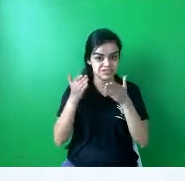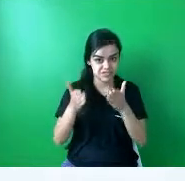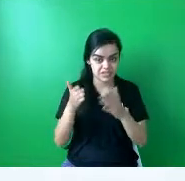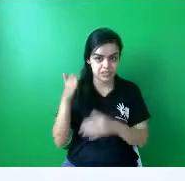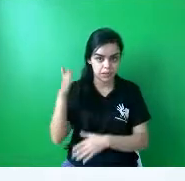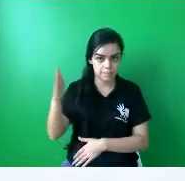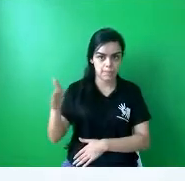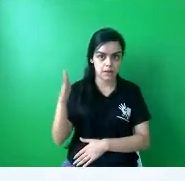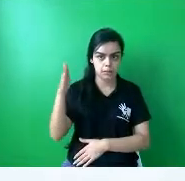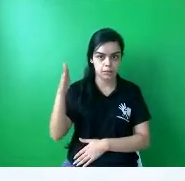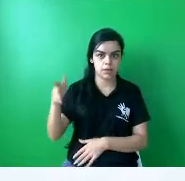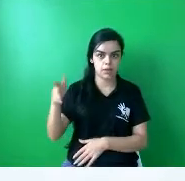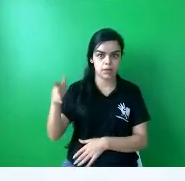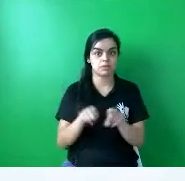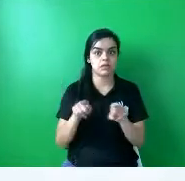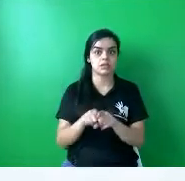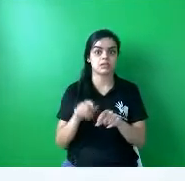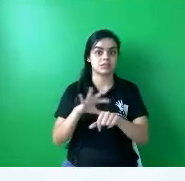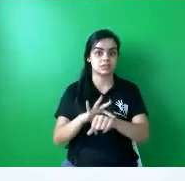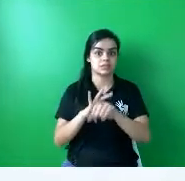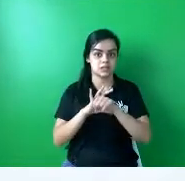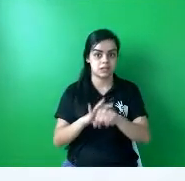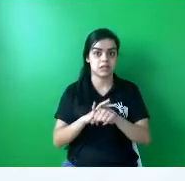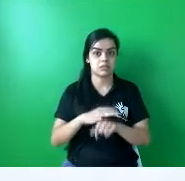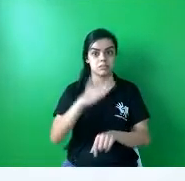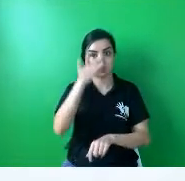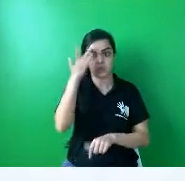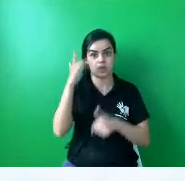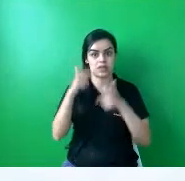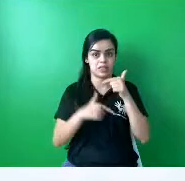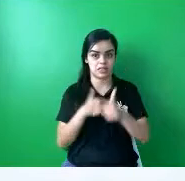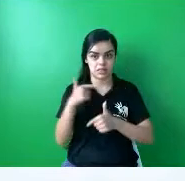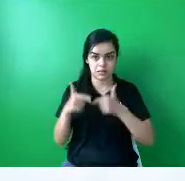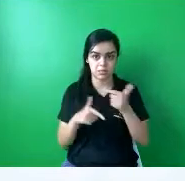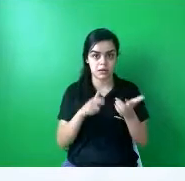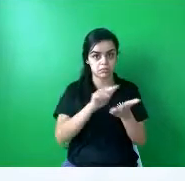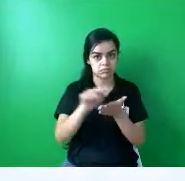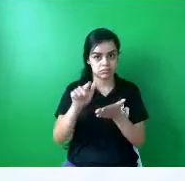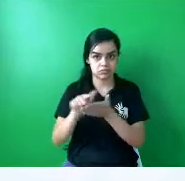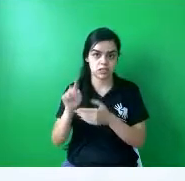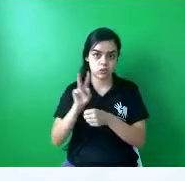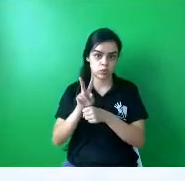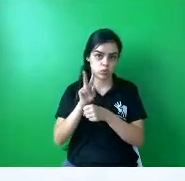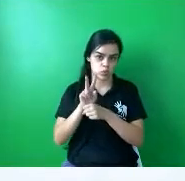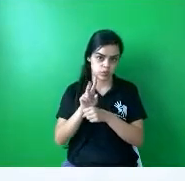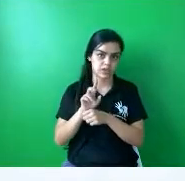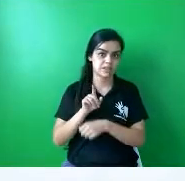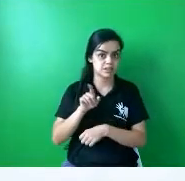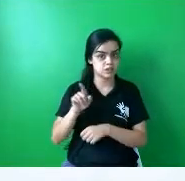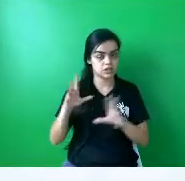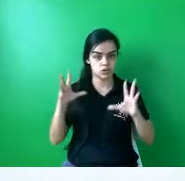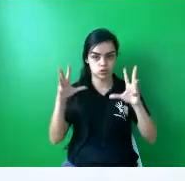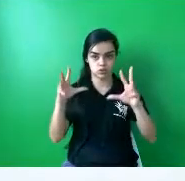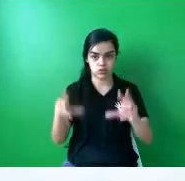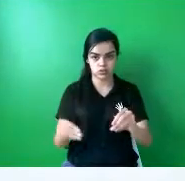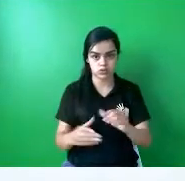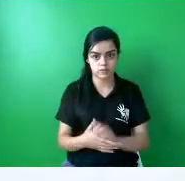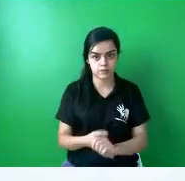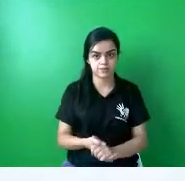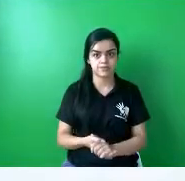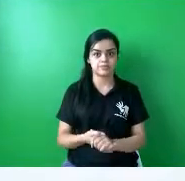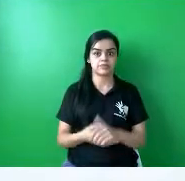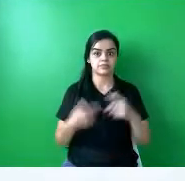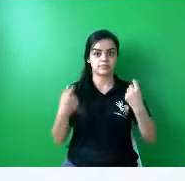indo passar lá, a gente tem a segurança do nosso trabalhador que faz a sanitização e higienização de tudo lá. Então, ele